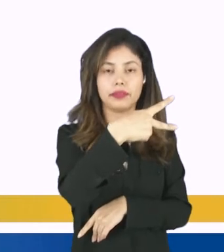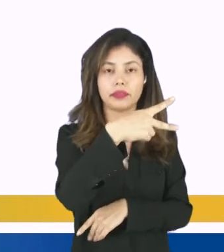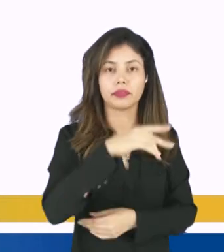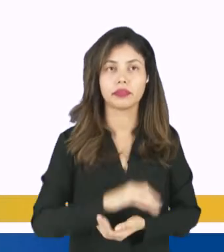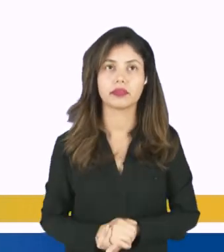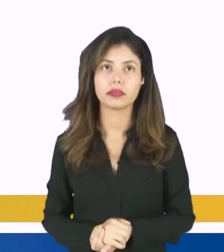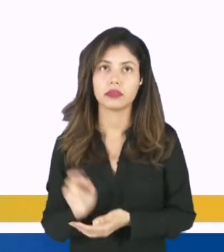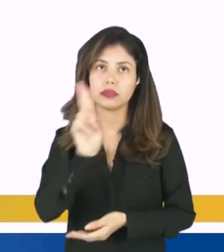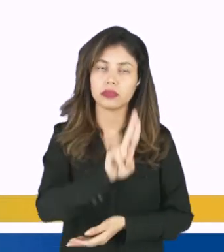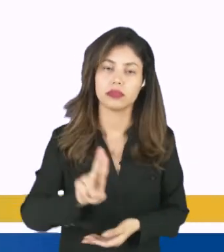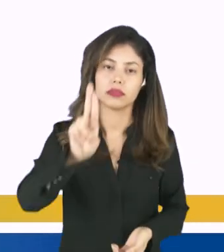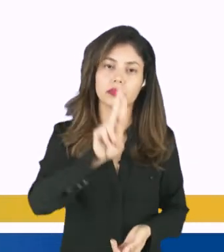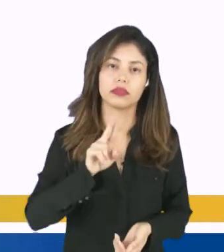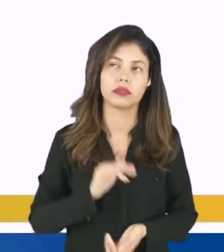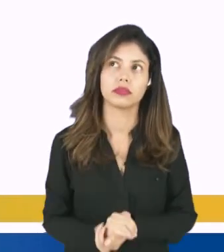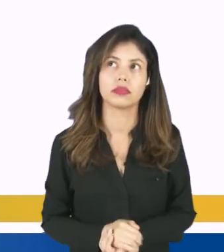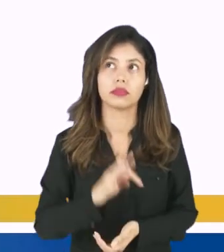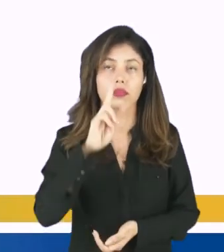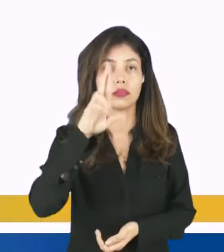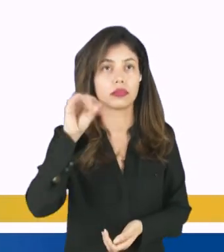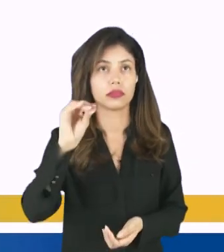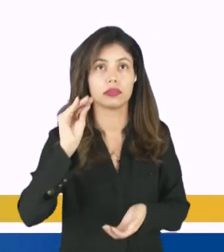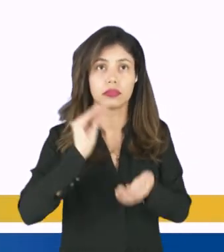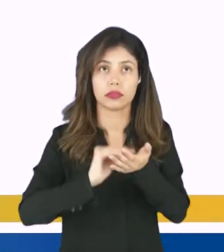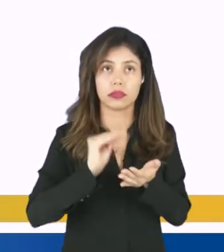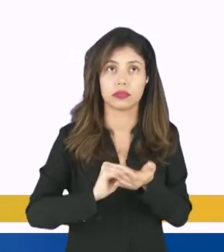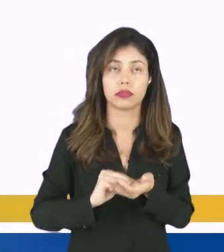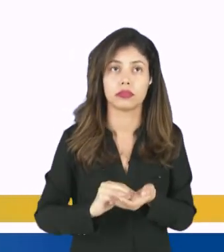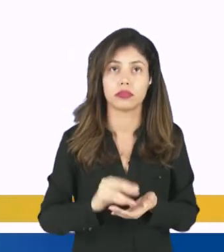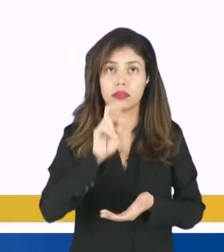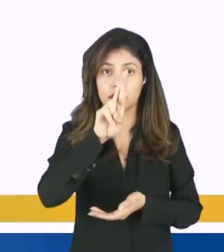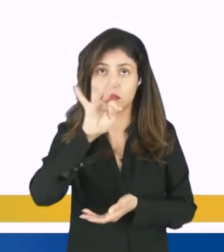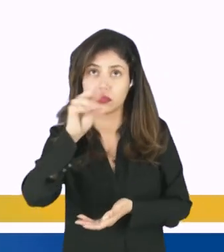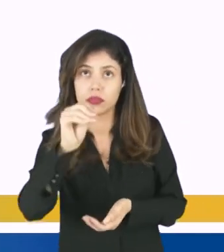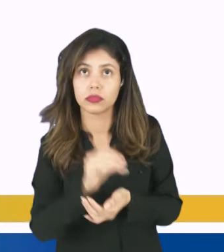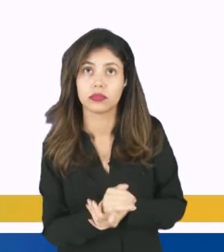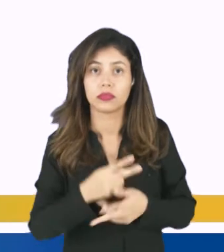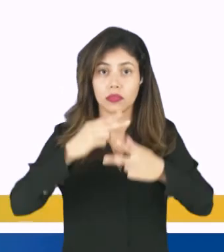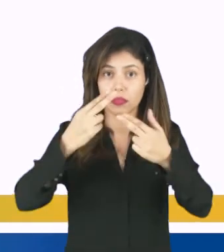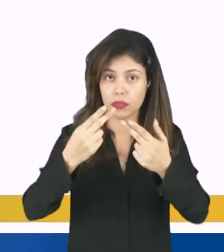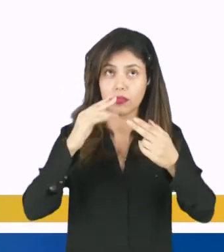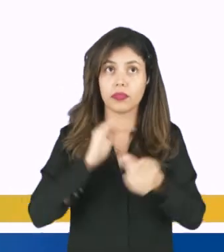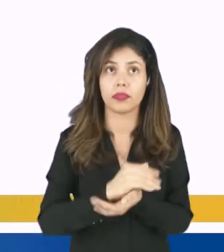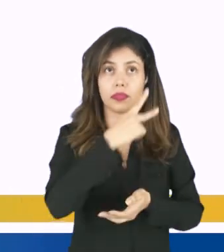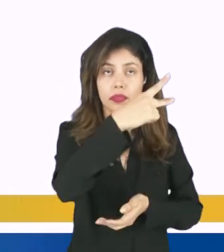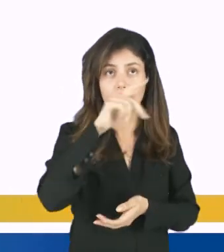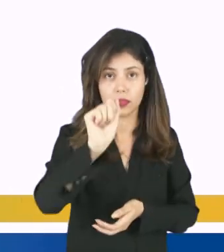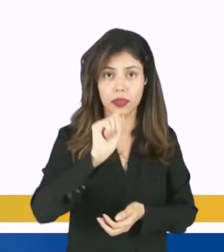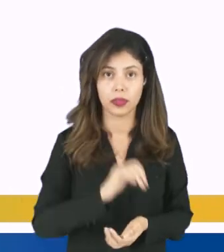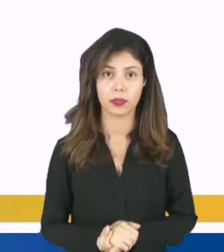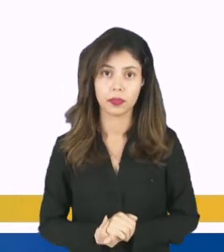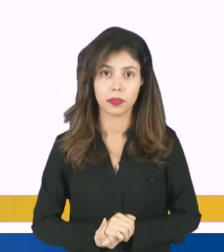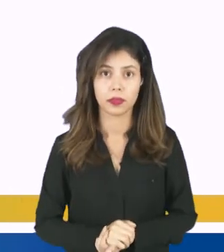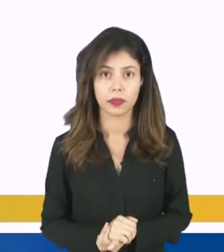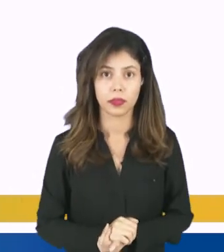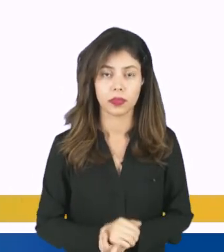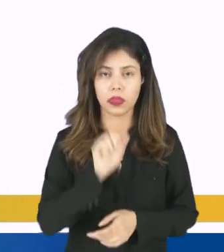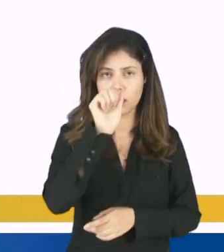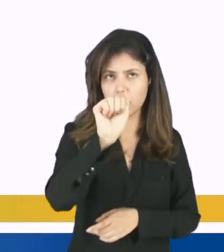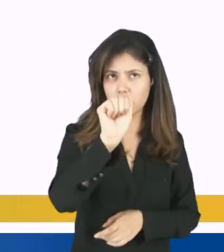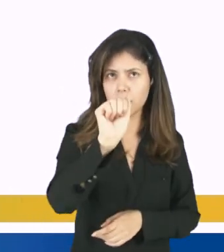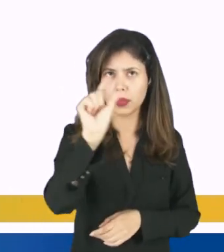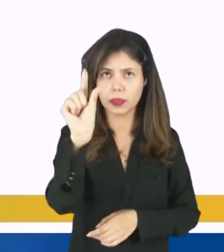vamos utilizar o mesmo polinômio, só substituir o P de A, tá? Então ficará menos 3x elevado à